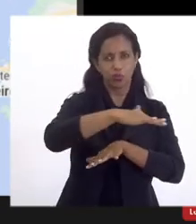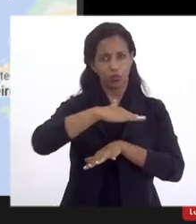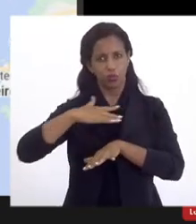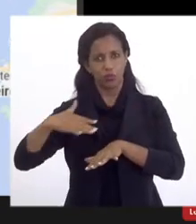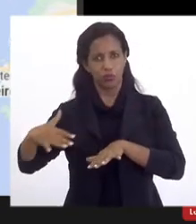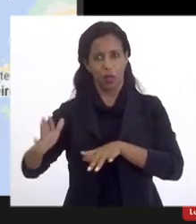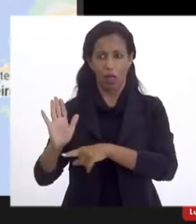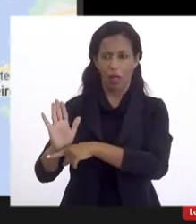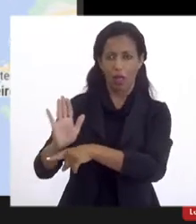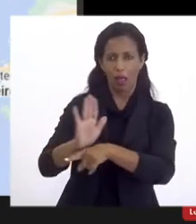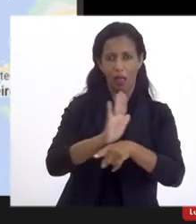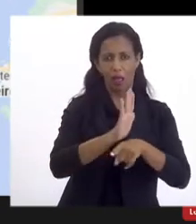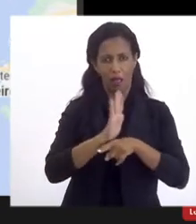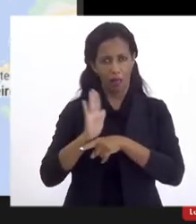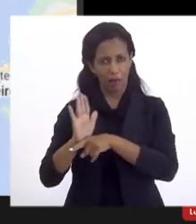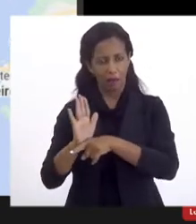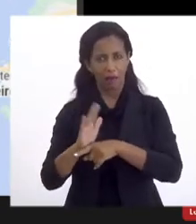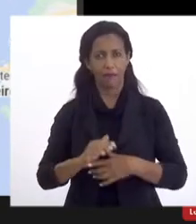Então,